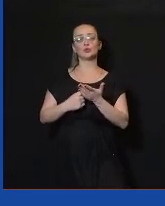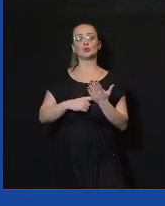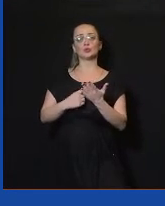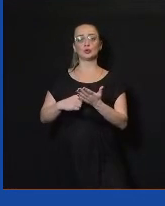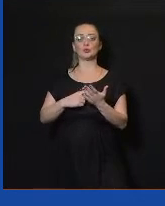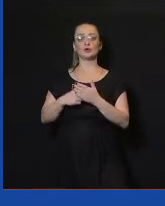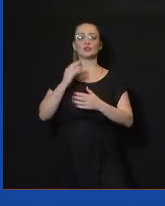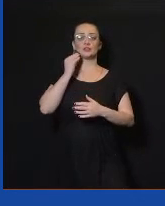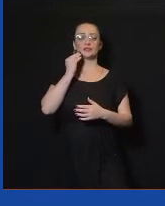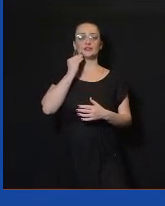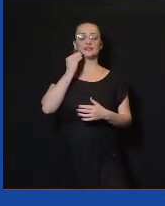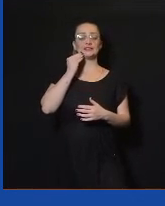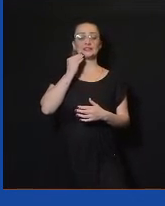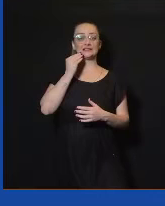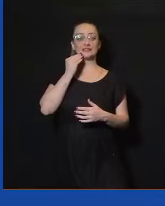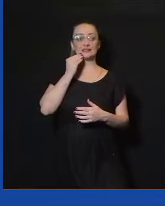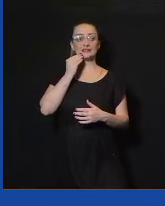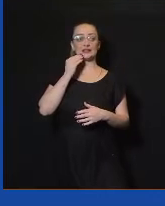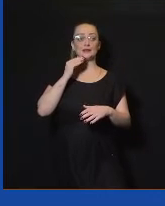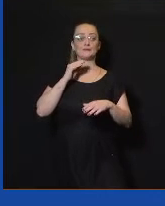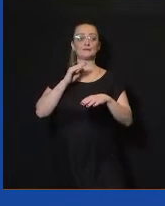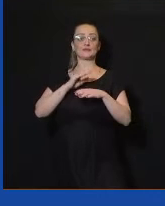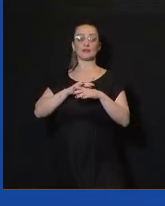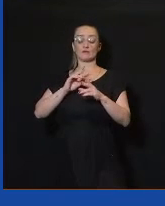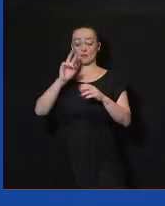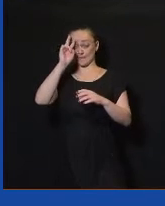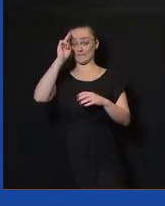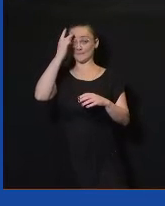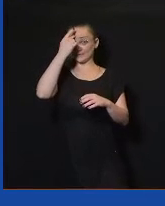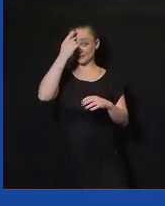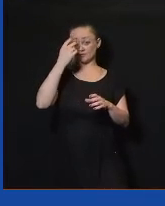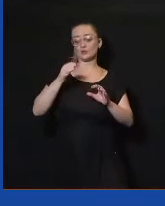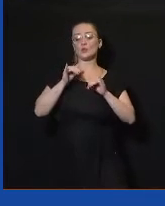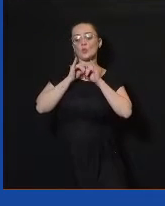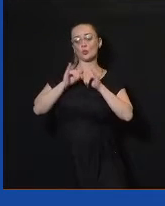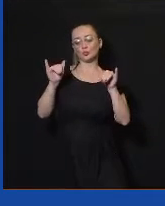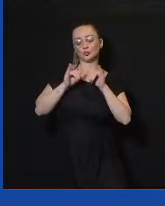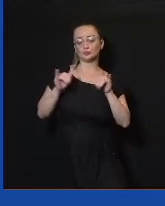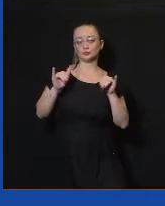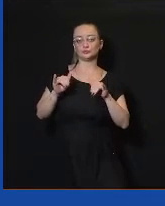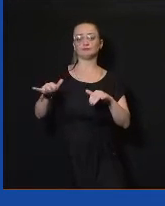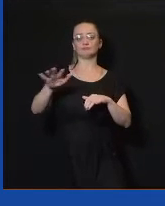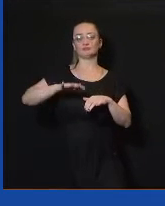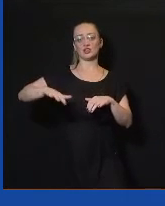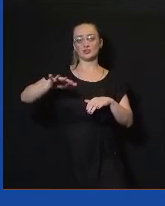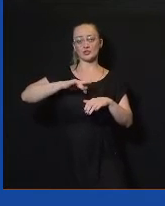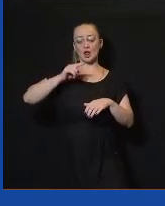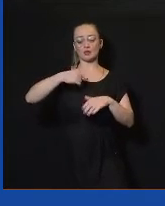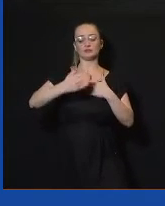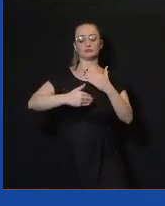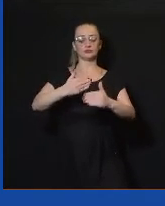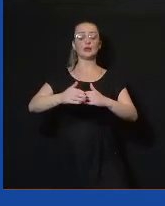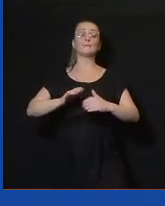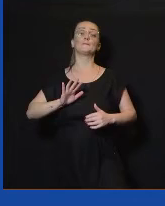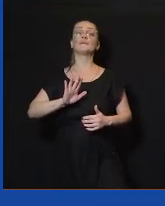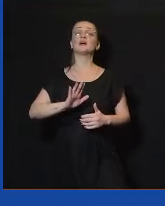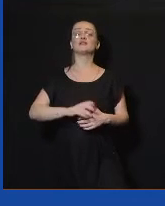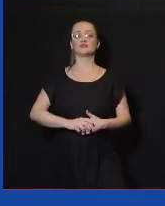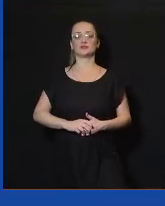tentar ser a tecla SAP do que a opinião pública estava entendendo durante esse processo, mas, ao mesmo